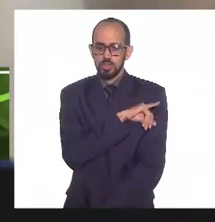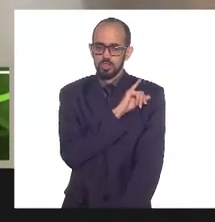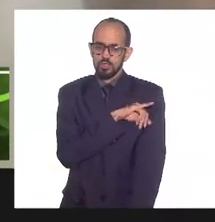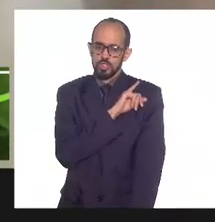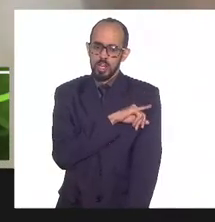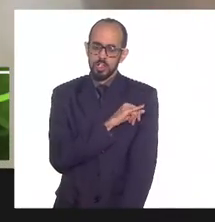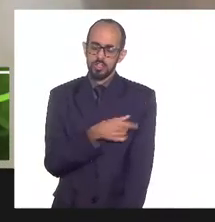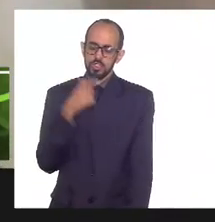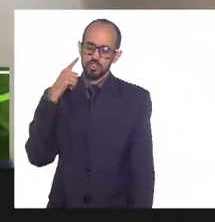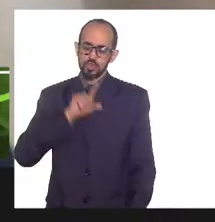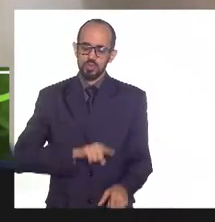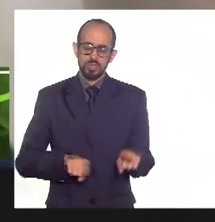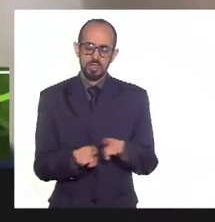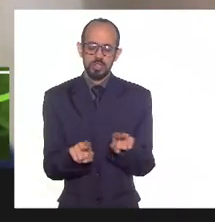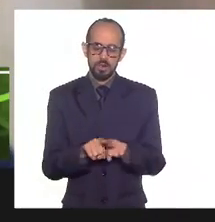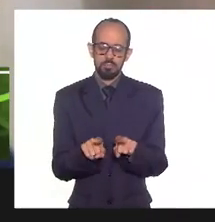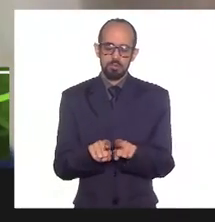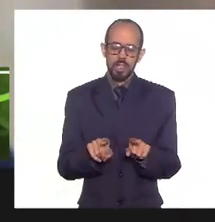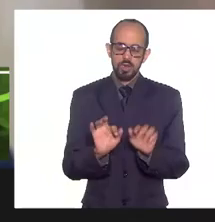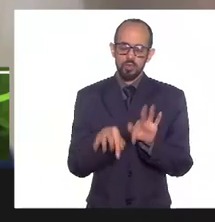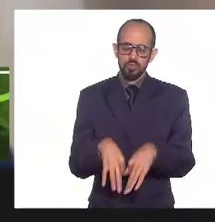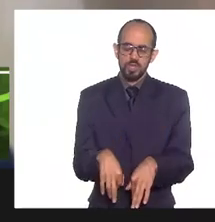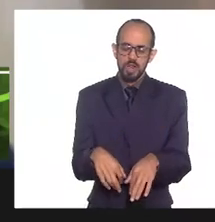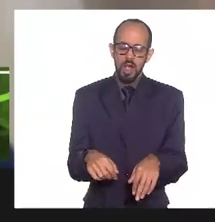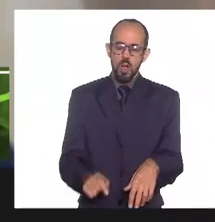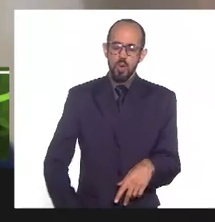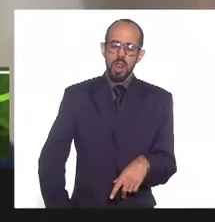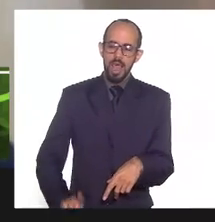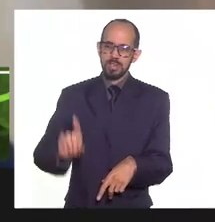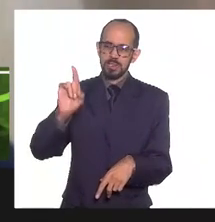finalmente lá em cima em